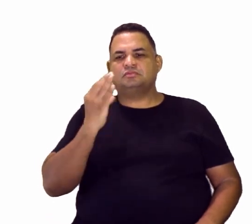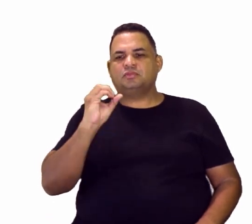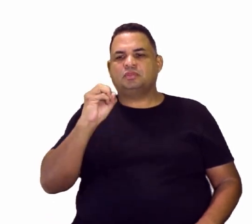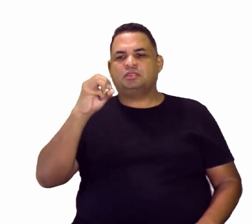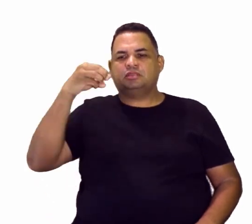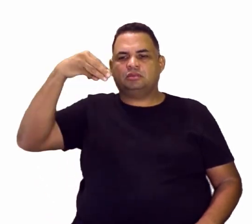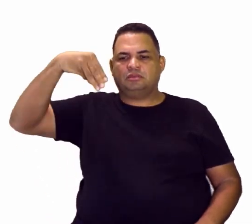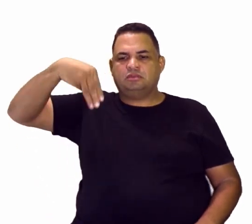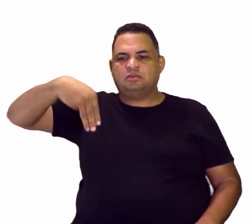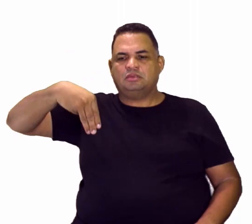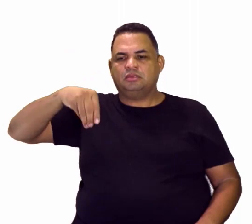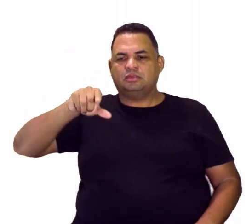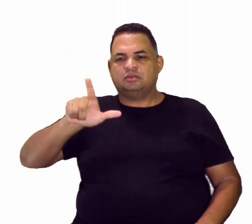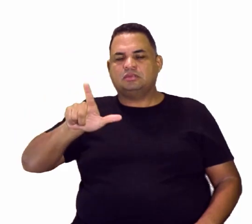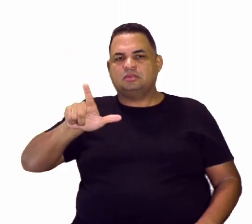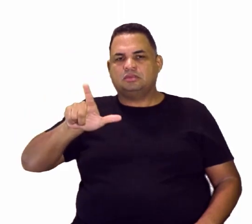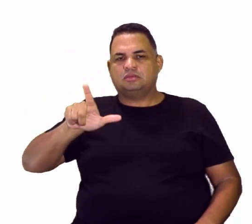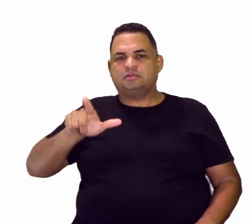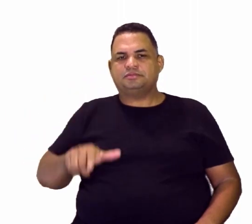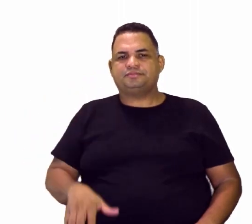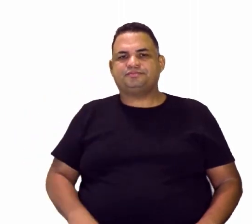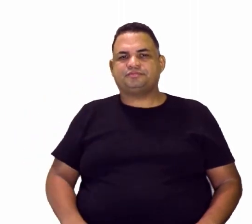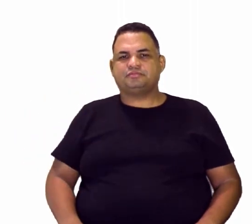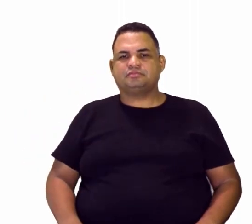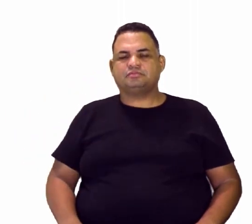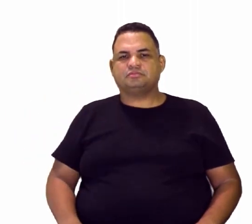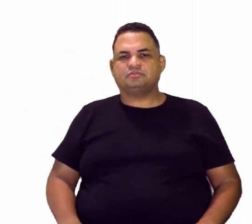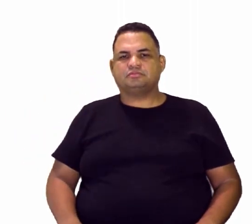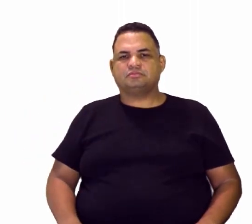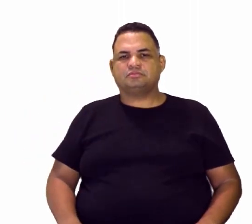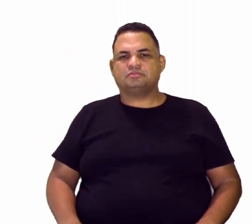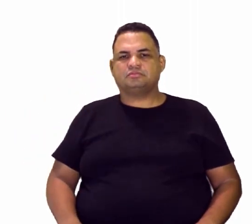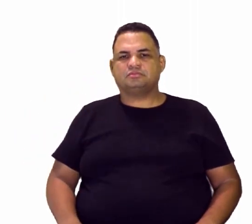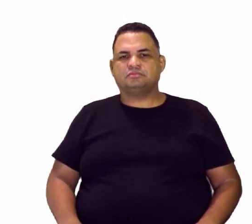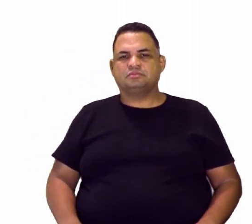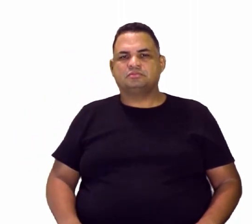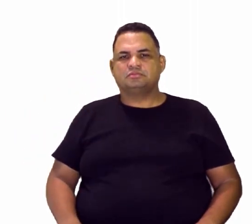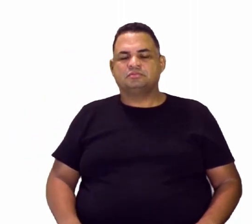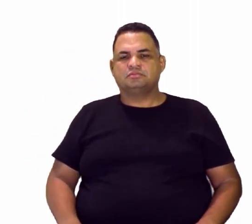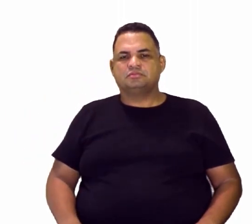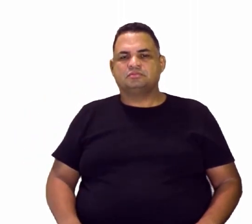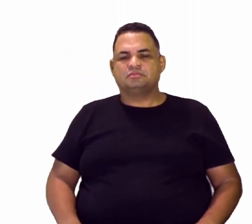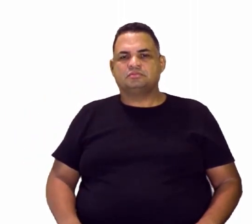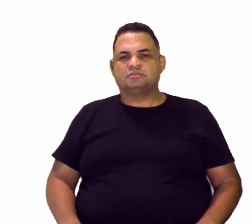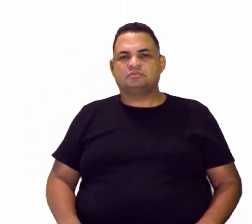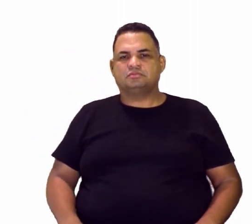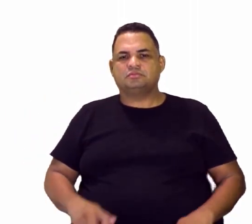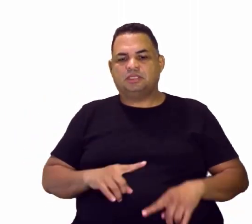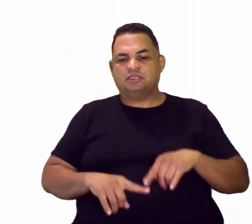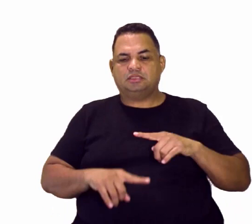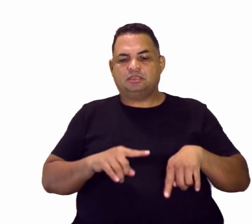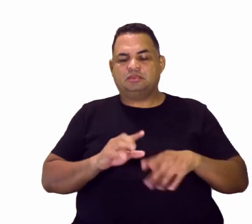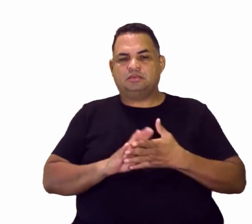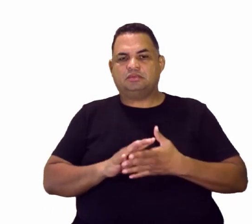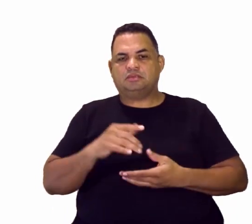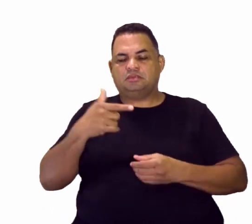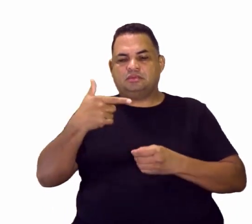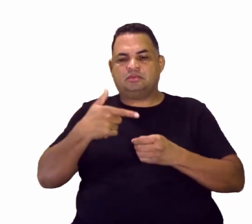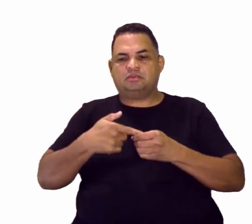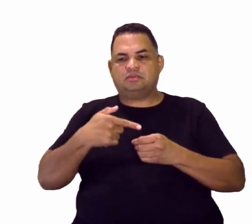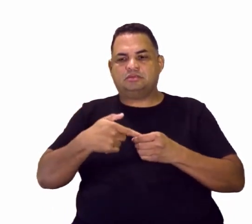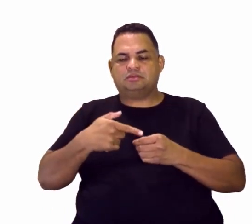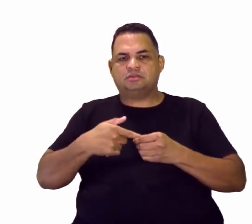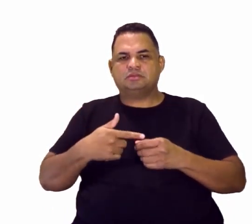ml, olha só, a amostra não é a água, a amostra é a gasolina. Se eu peguei